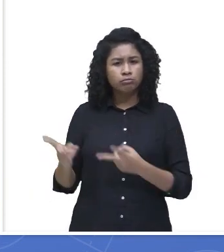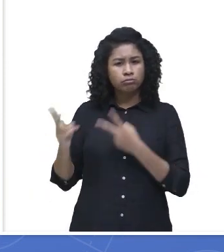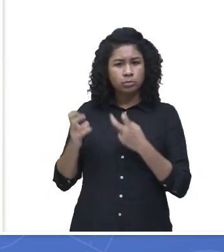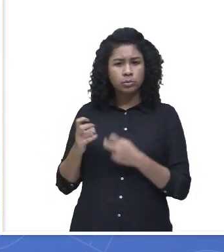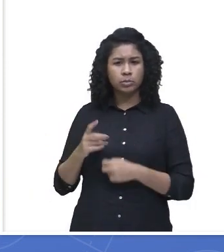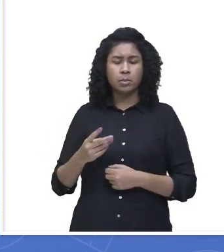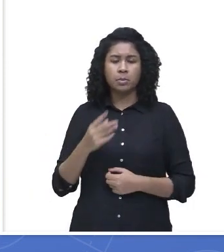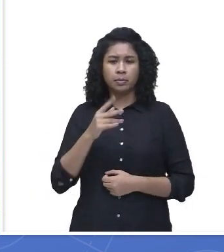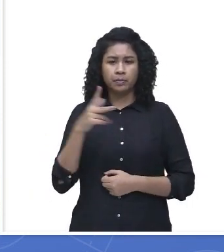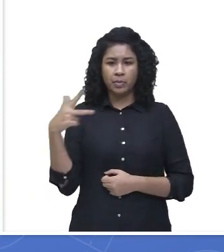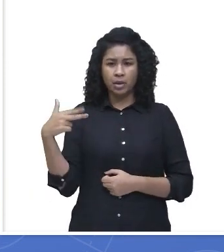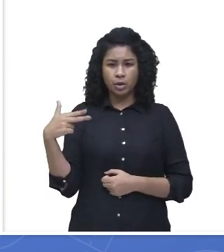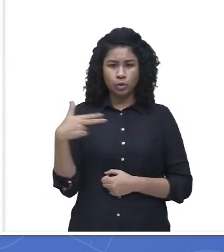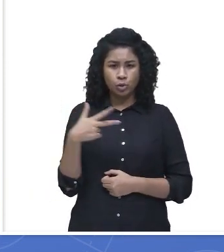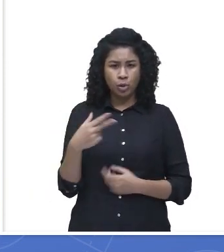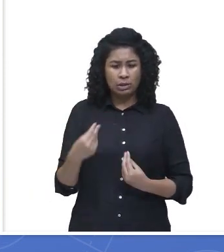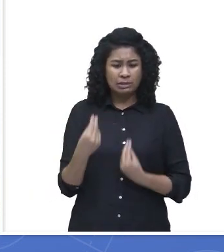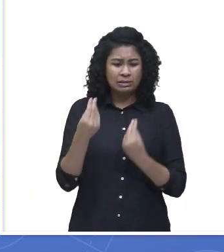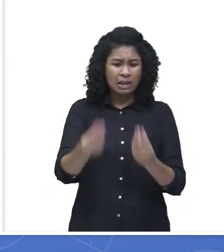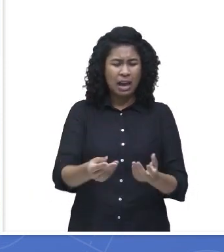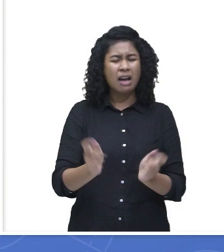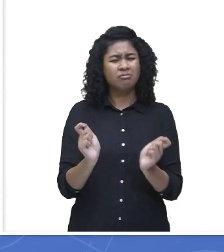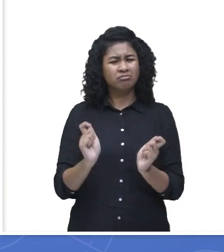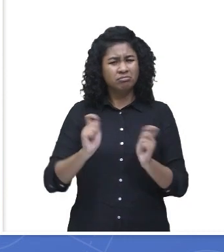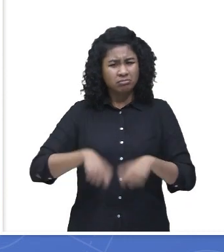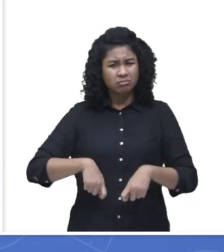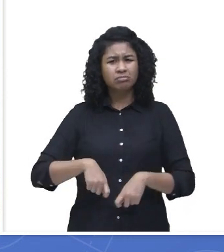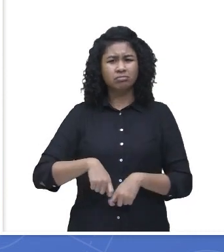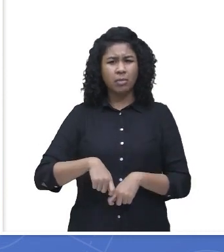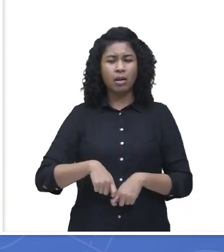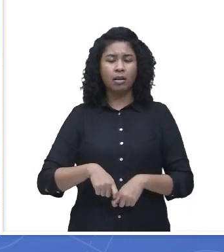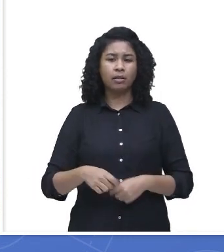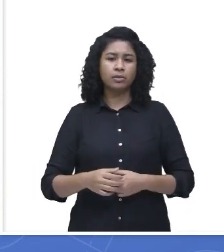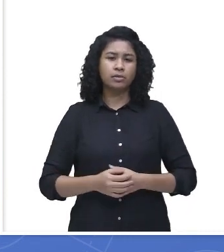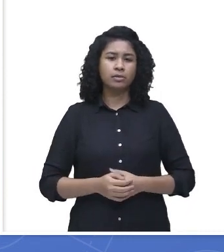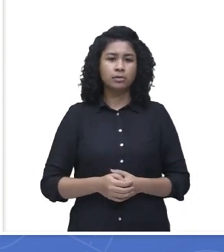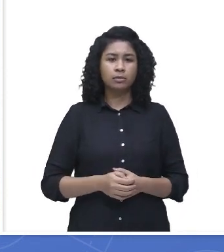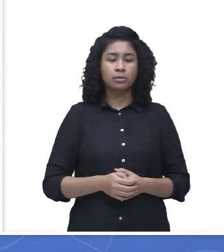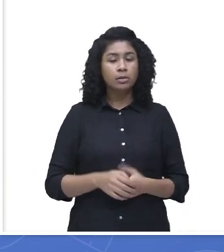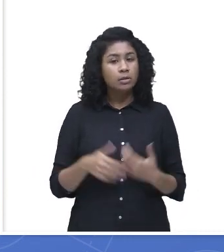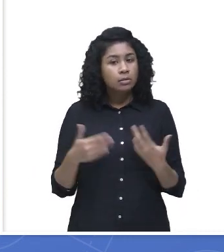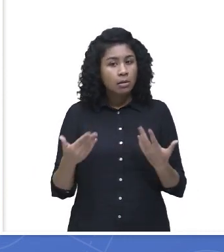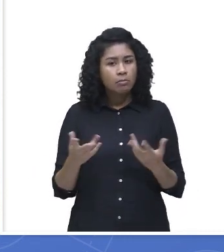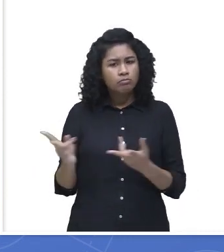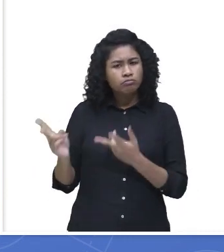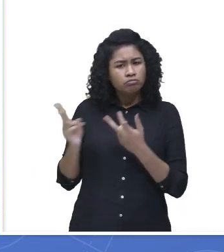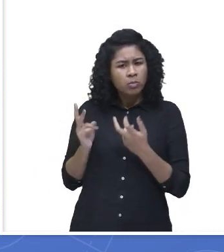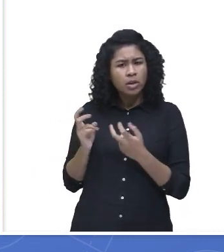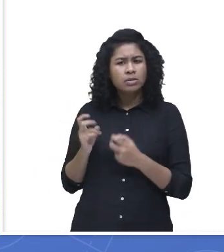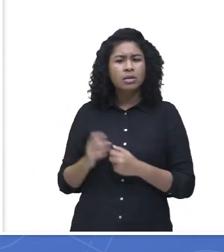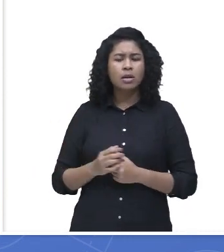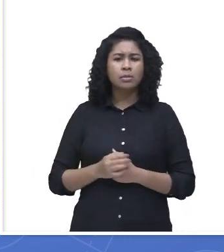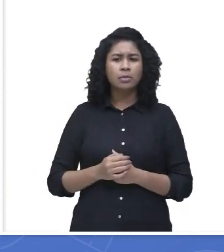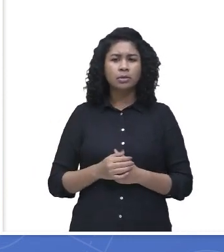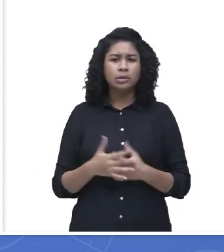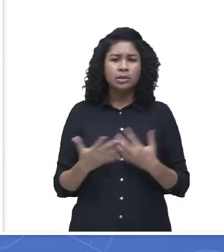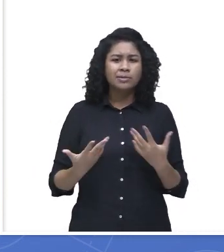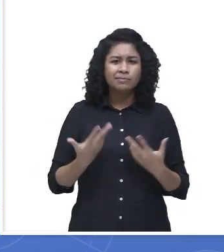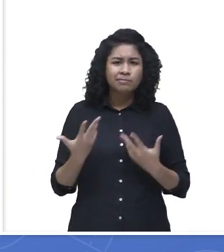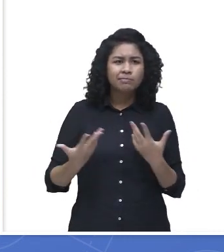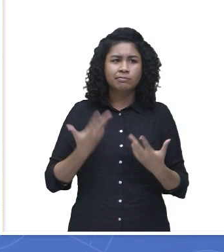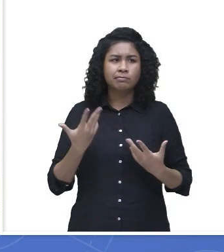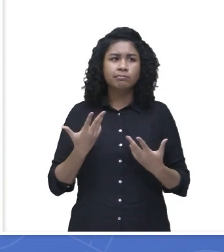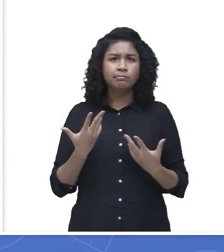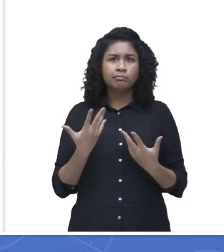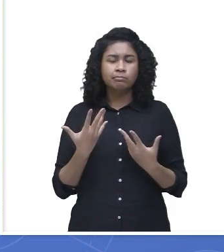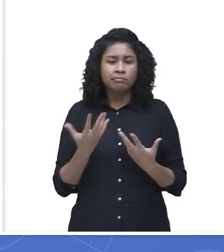tesoura para o médico, corte essa singularíssima pessoa. Né? Então, percebo que ele não tem certo apego aí à